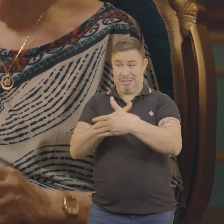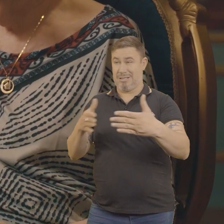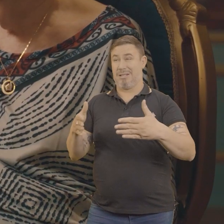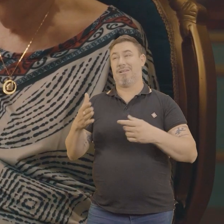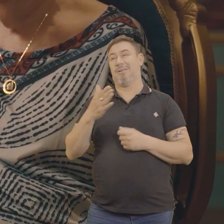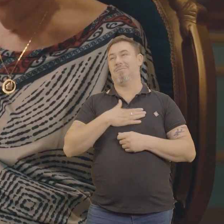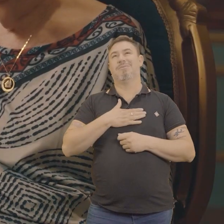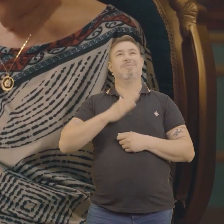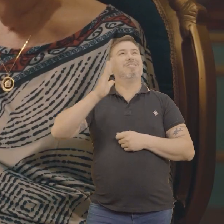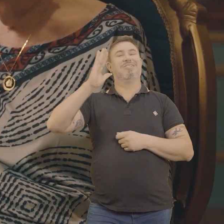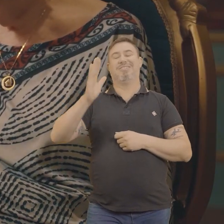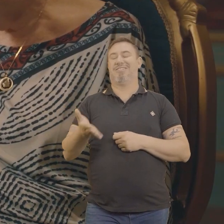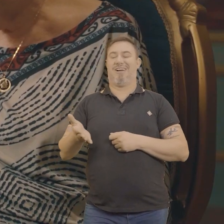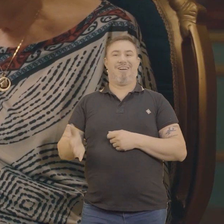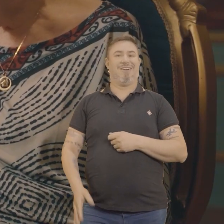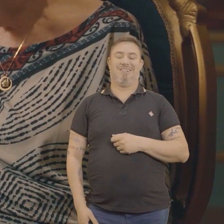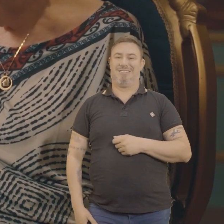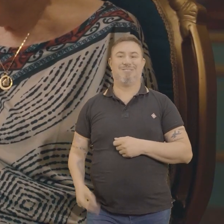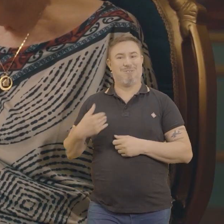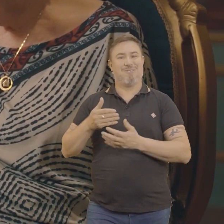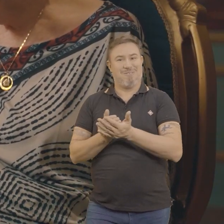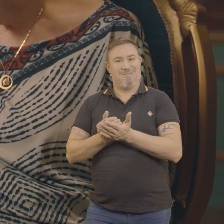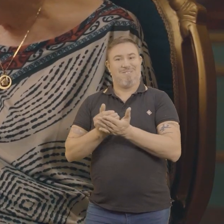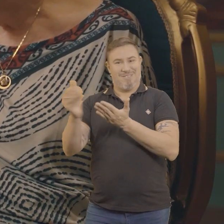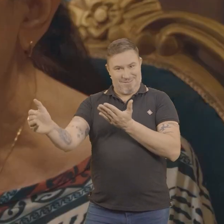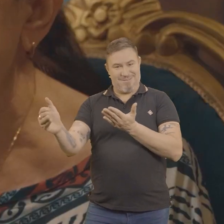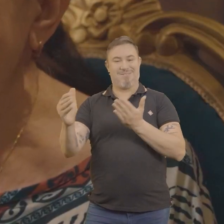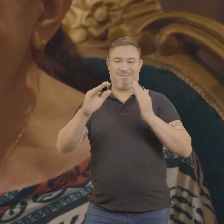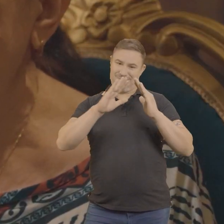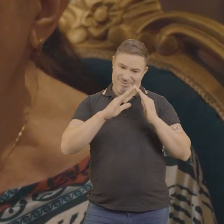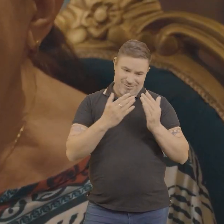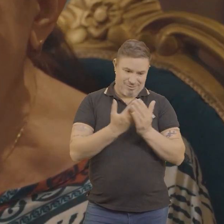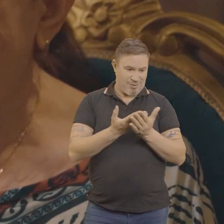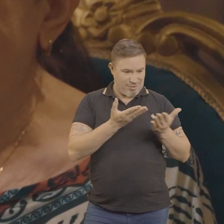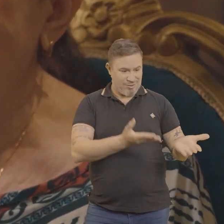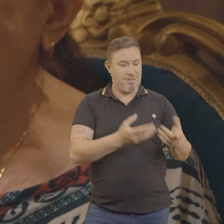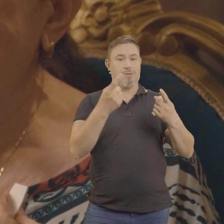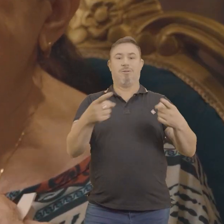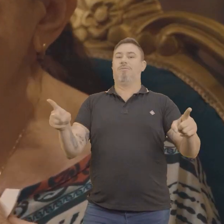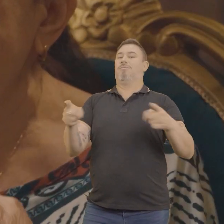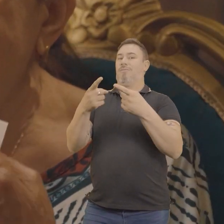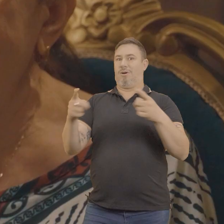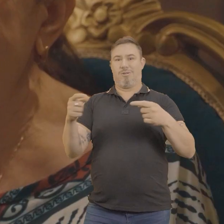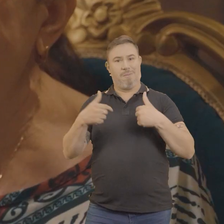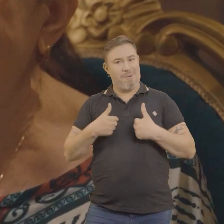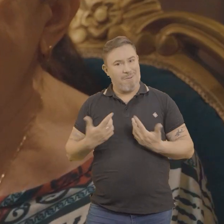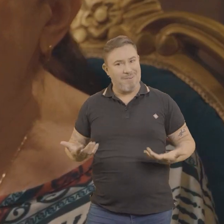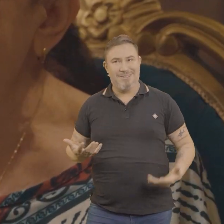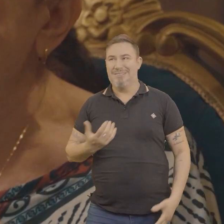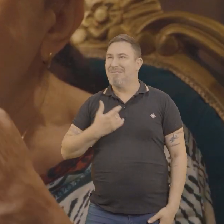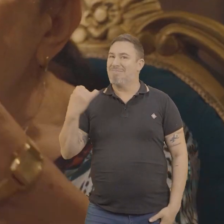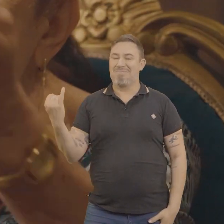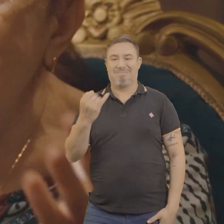mim, era tudo, né? Porque eu comecei o conservatório com a presença dele, o maestro. Então, isso para mim era importante.